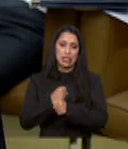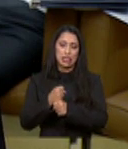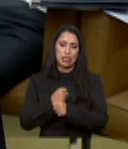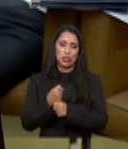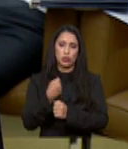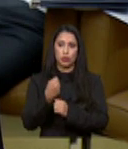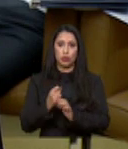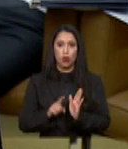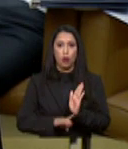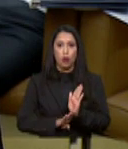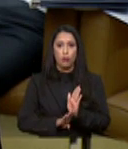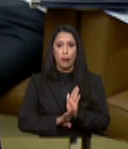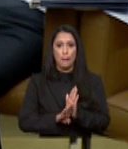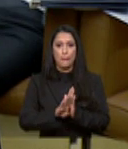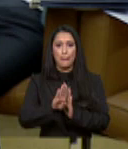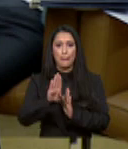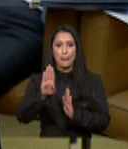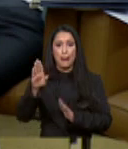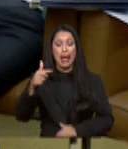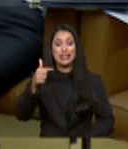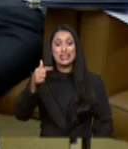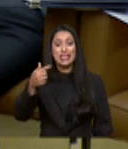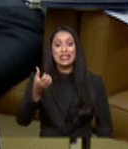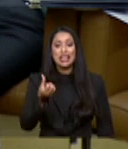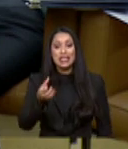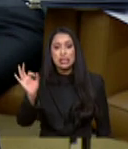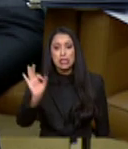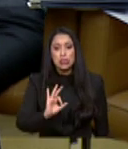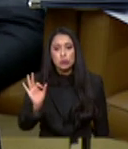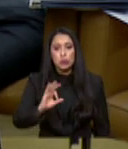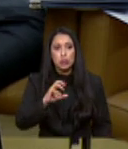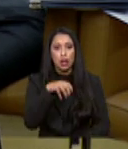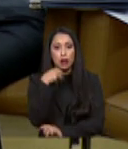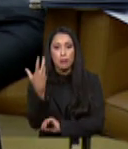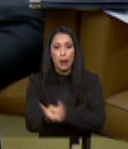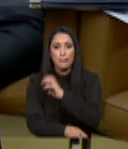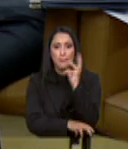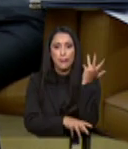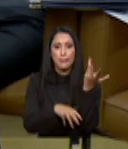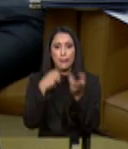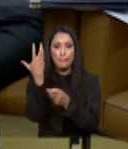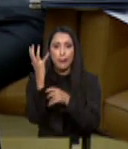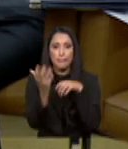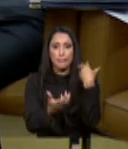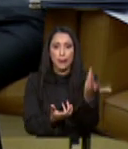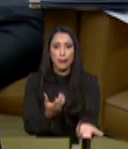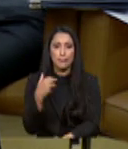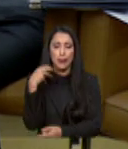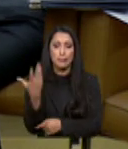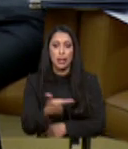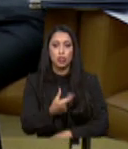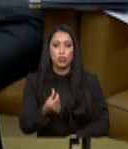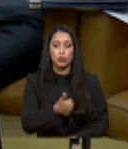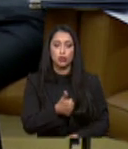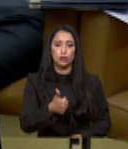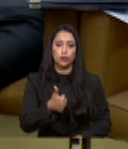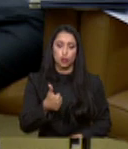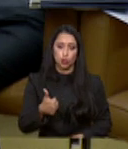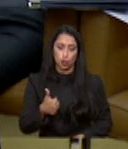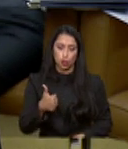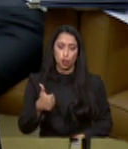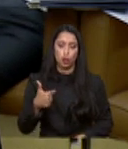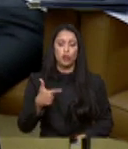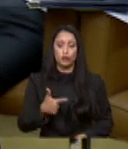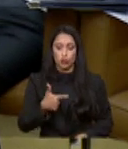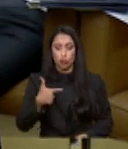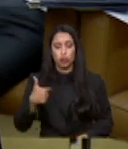desmatamento, um aumento de 76% do desmatamento em 2021 em comparação a 2018, de forma